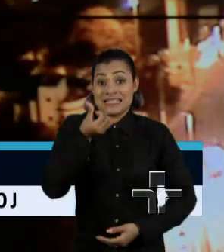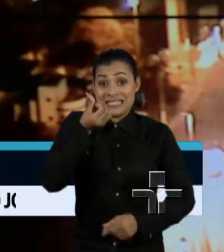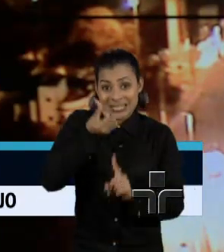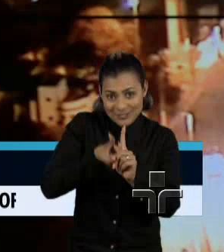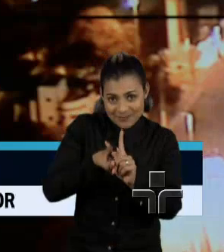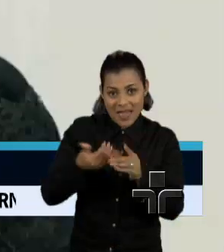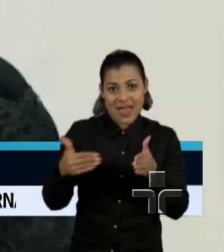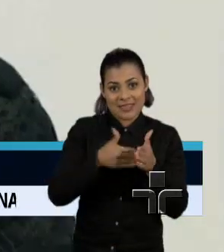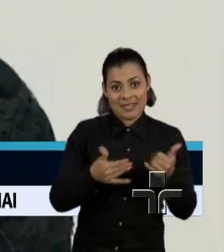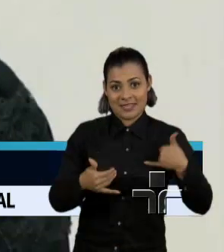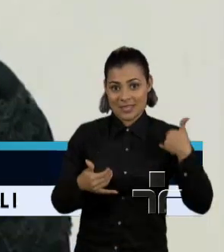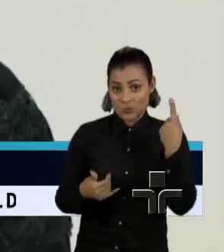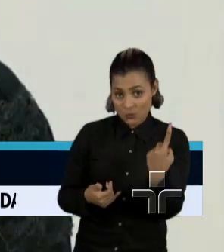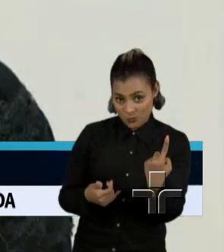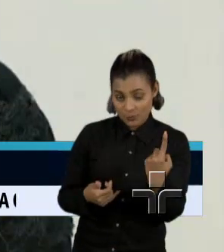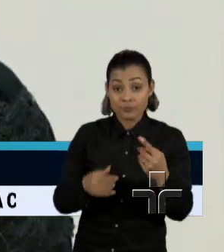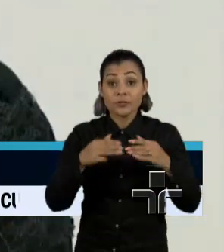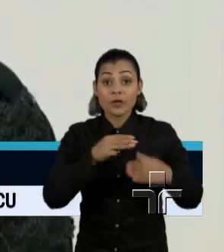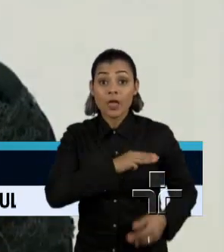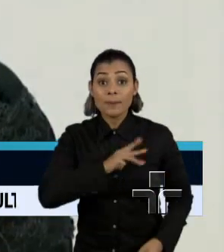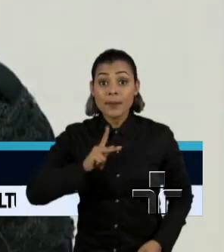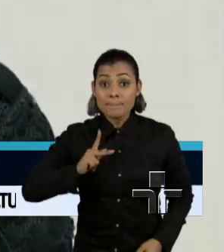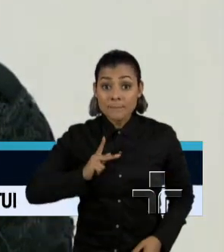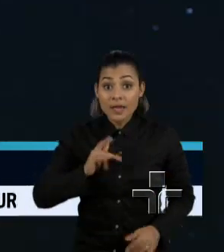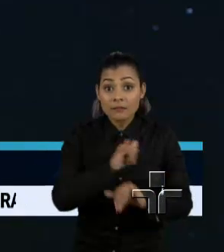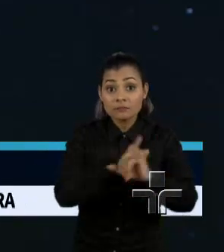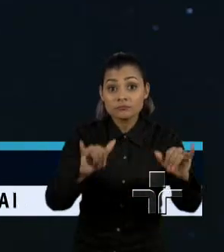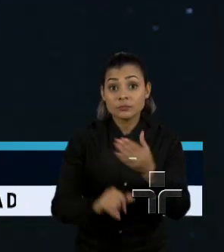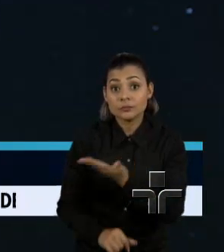idade. O Ministério Público...